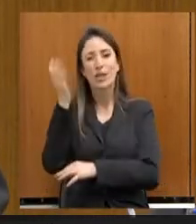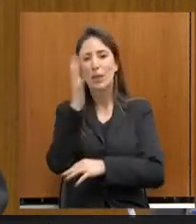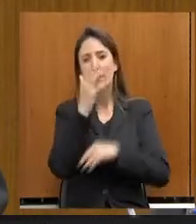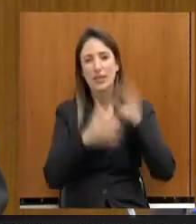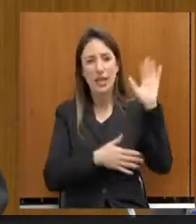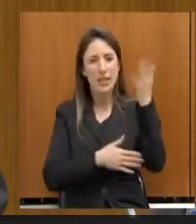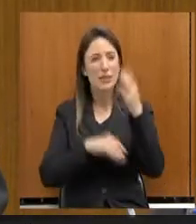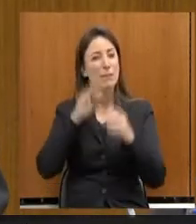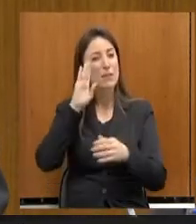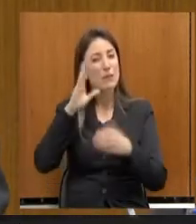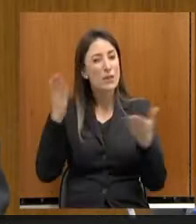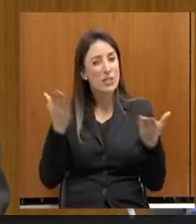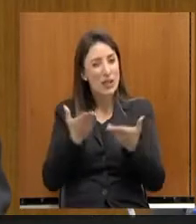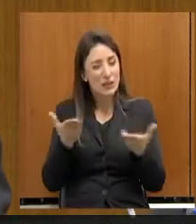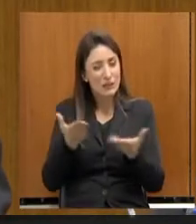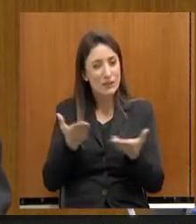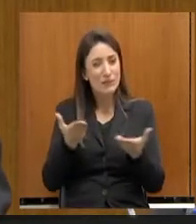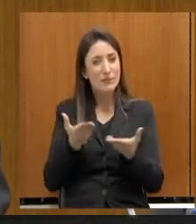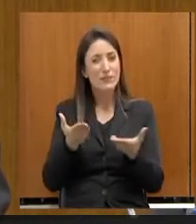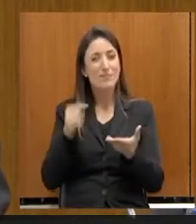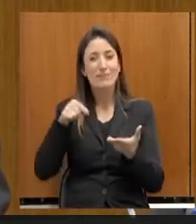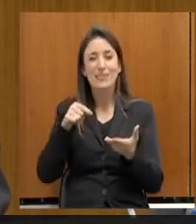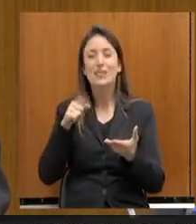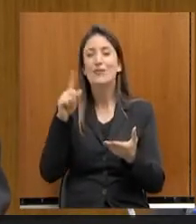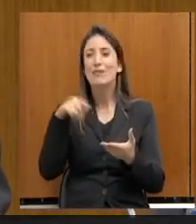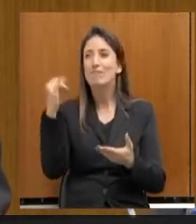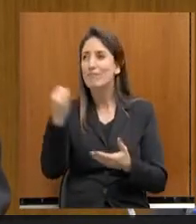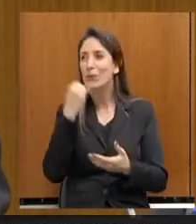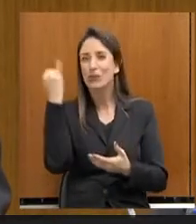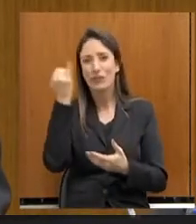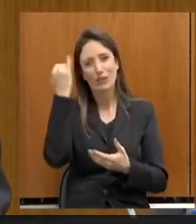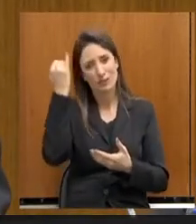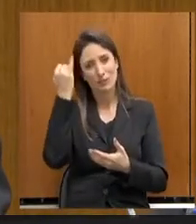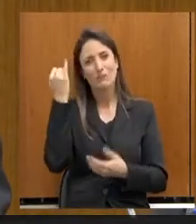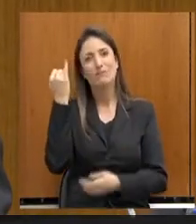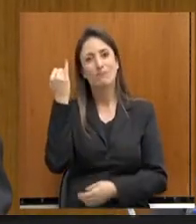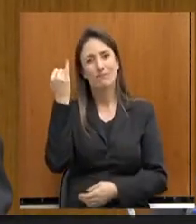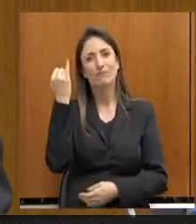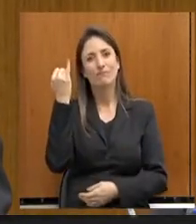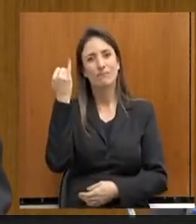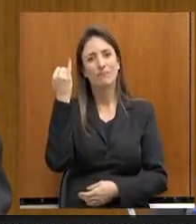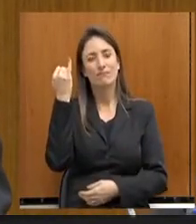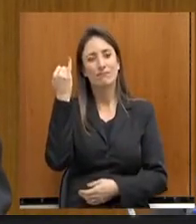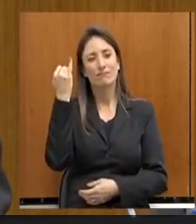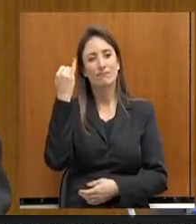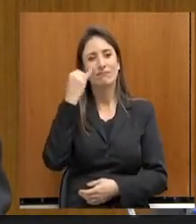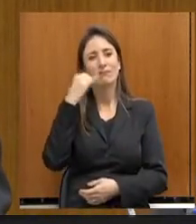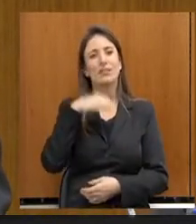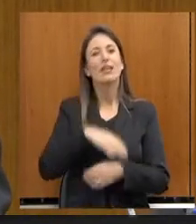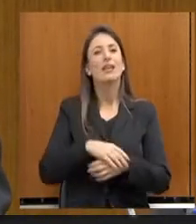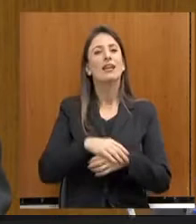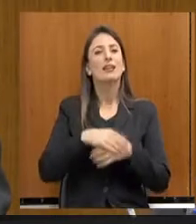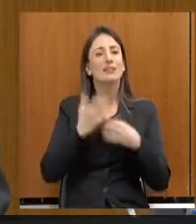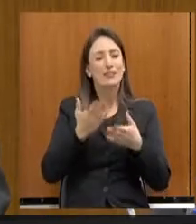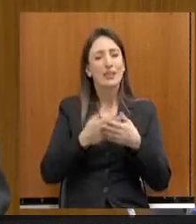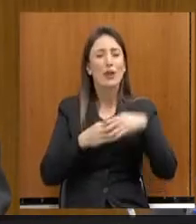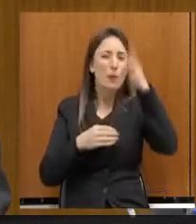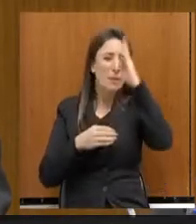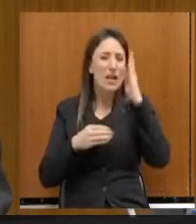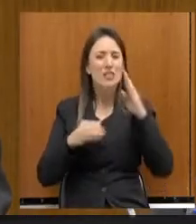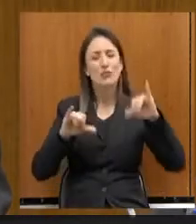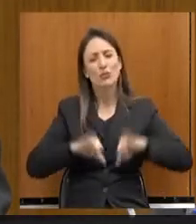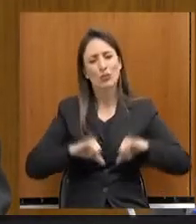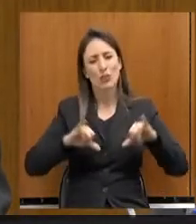na atualidade é um fator muito importante e o país sofre muito lá fora com essa imagem